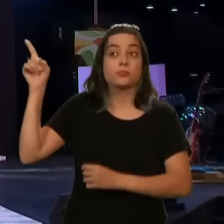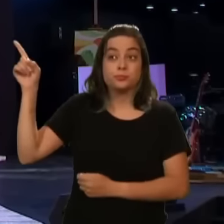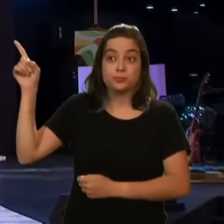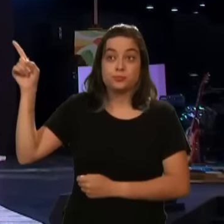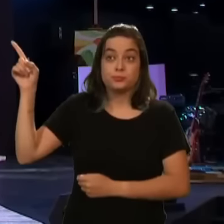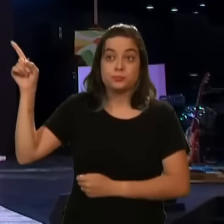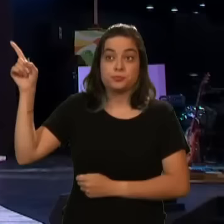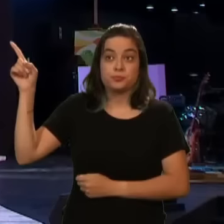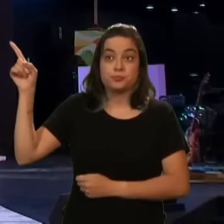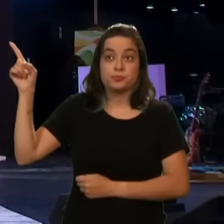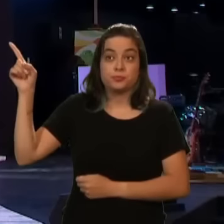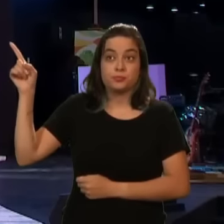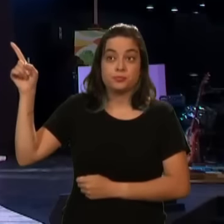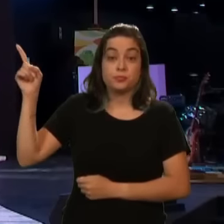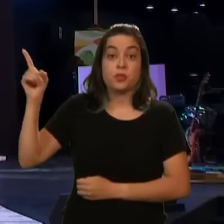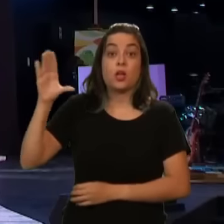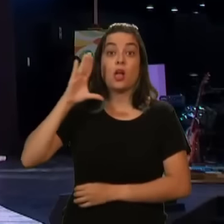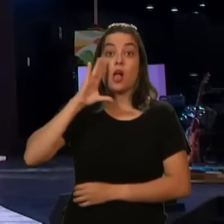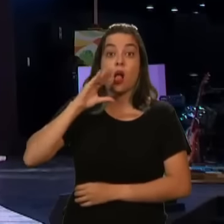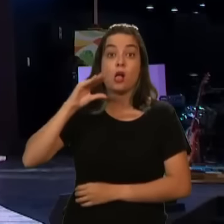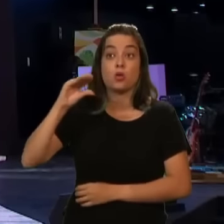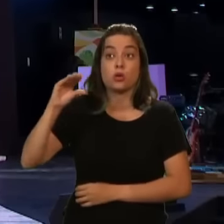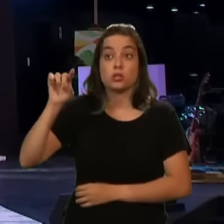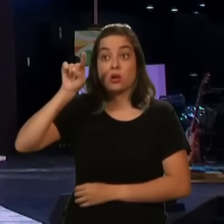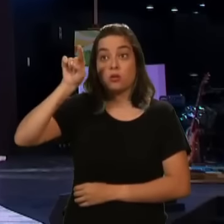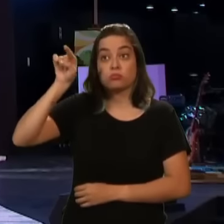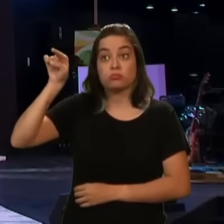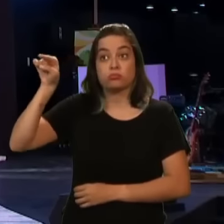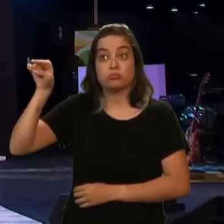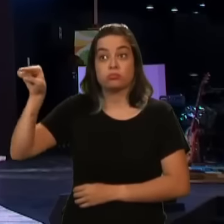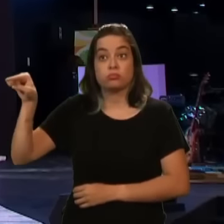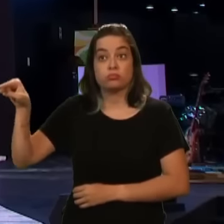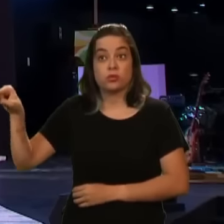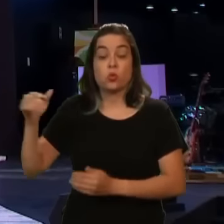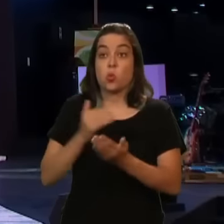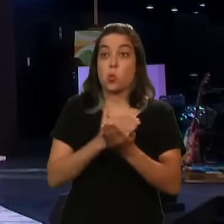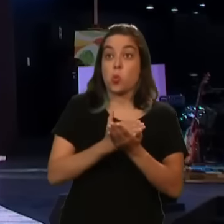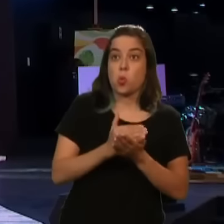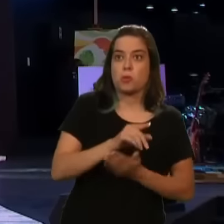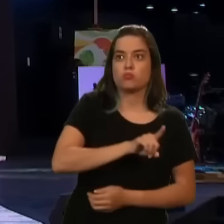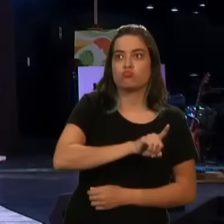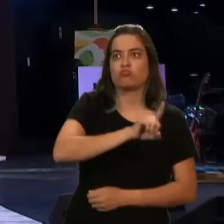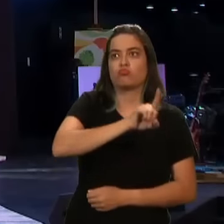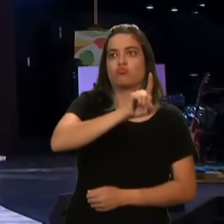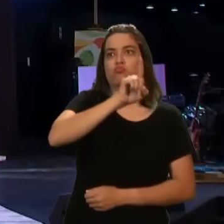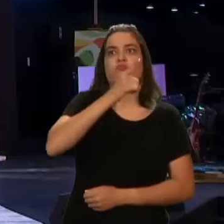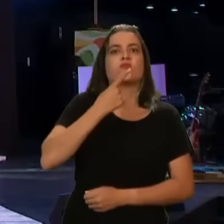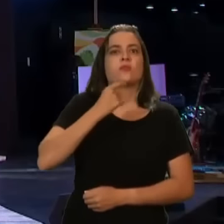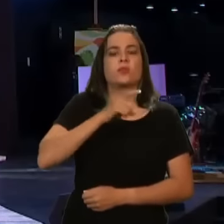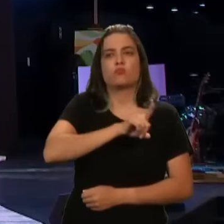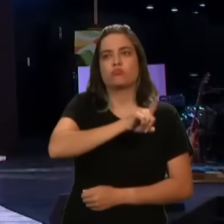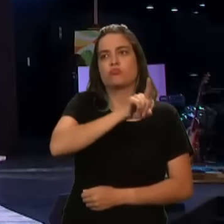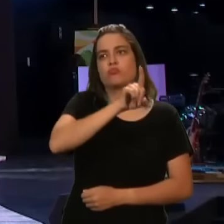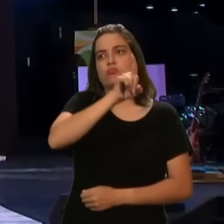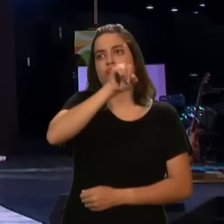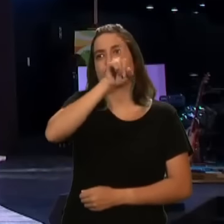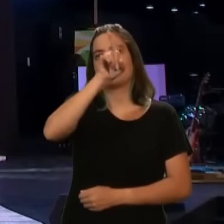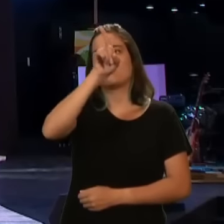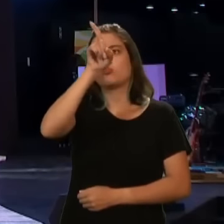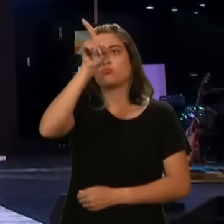da adolescência, olha o que acontece. Olha isso, olha, no início ela dá um rompante para cima,